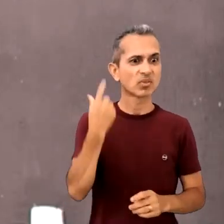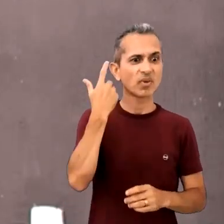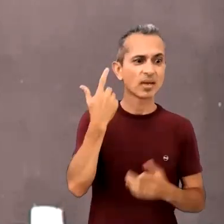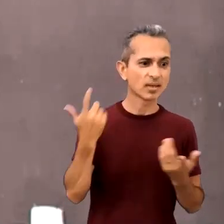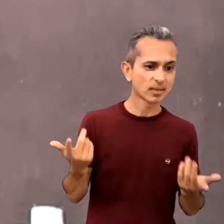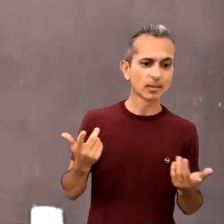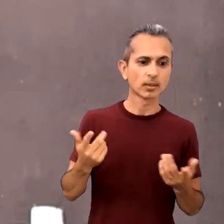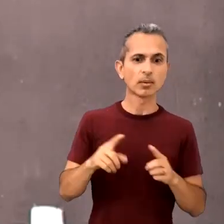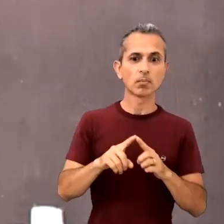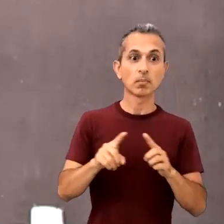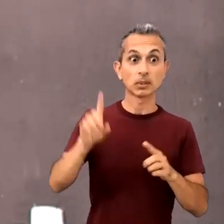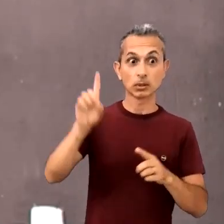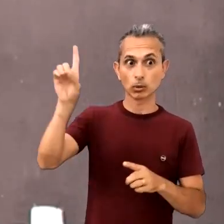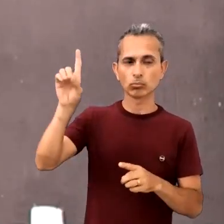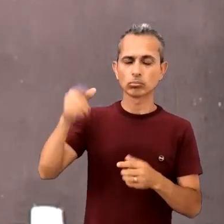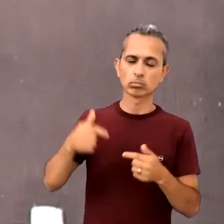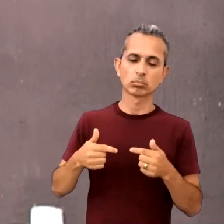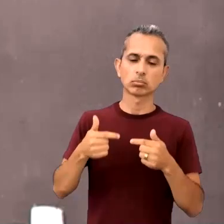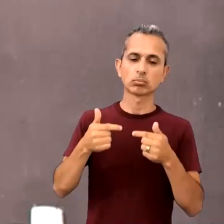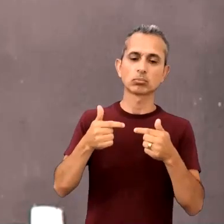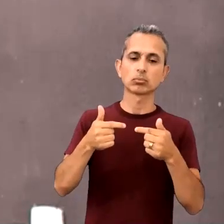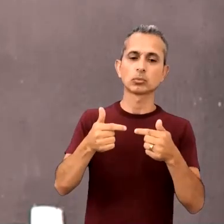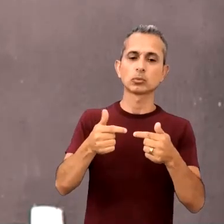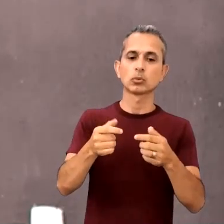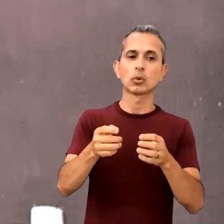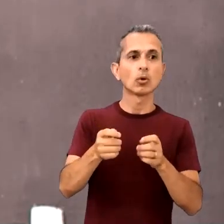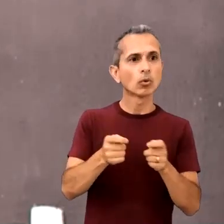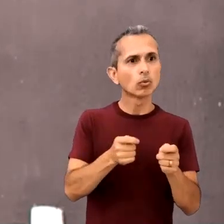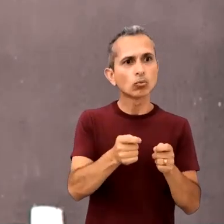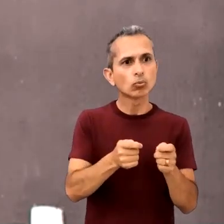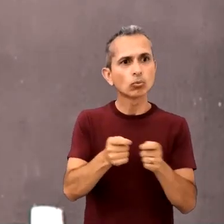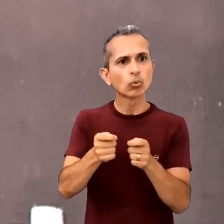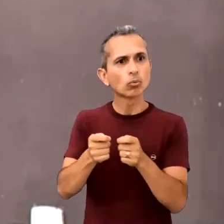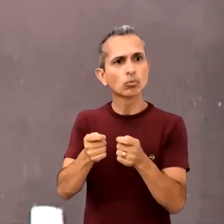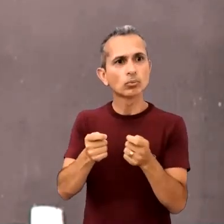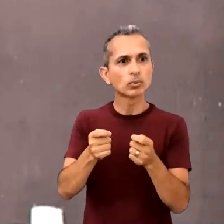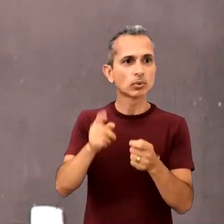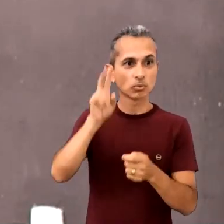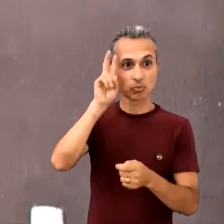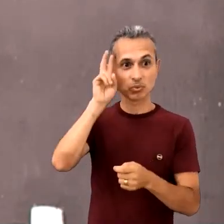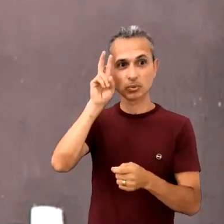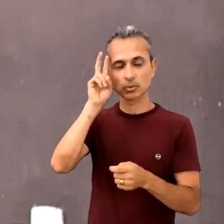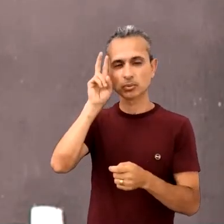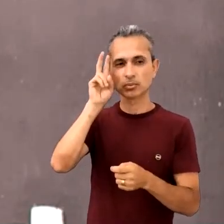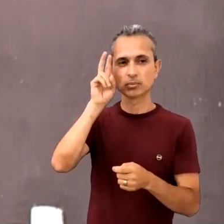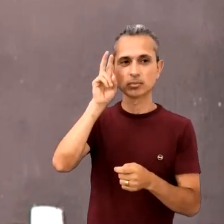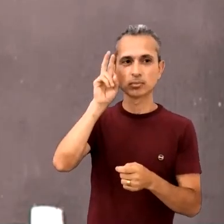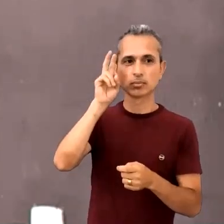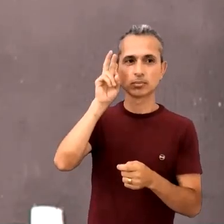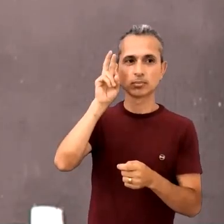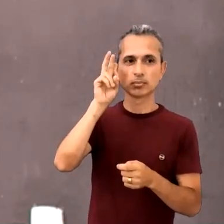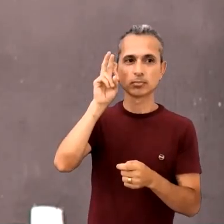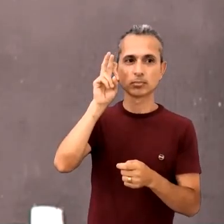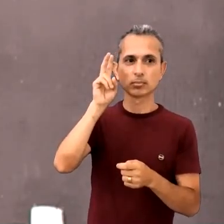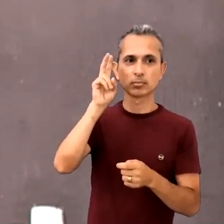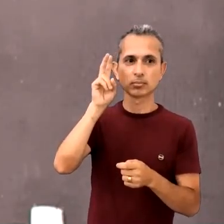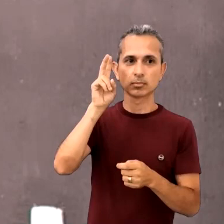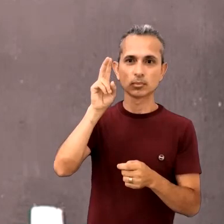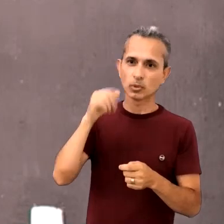guiando a história por causa de sua bondade e sua provisão. Meus irmãos, como estamos